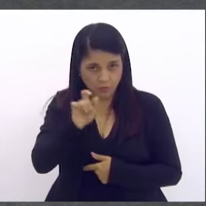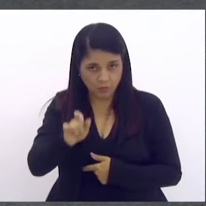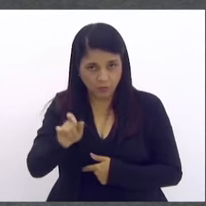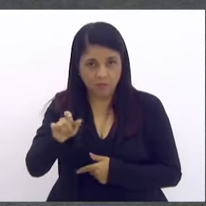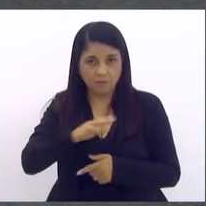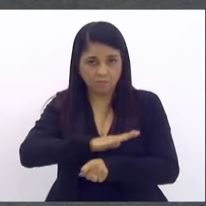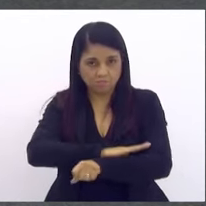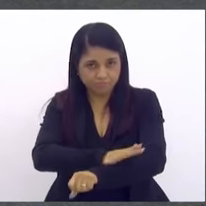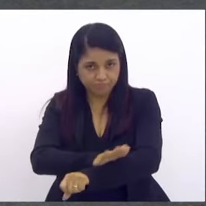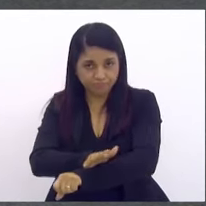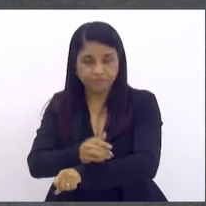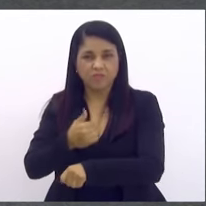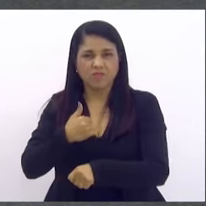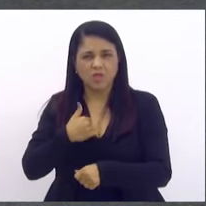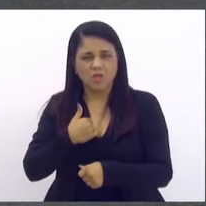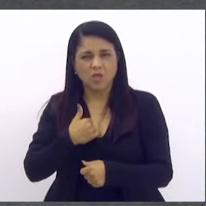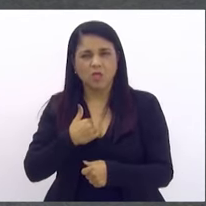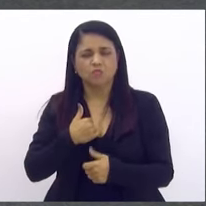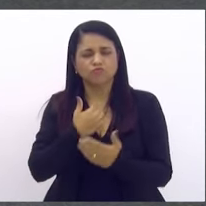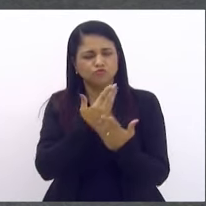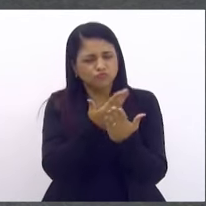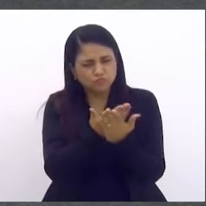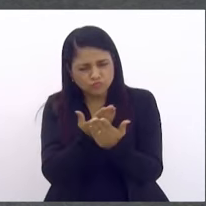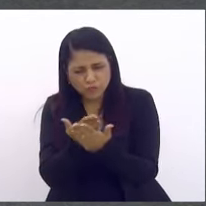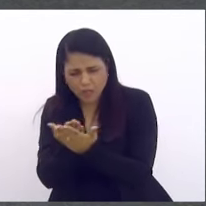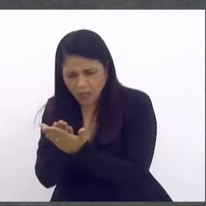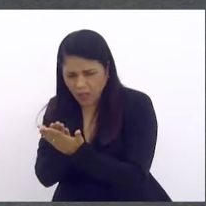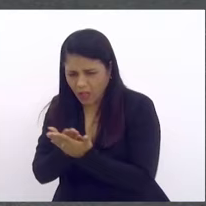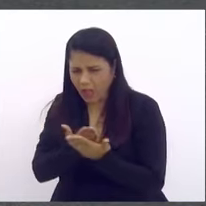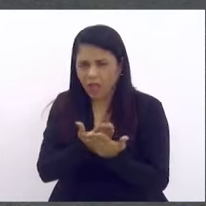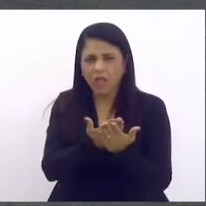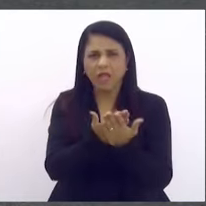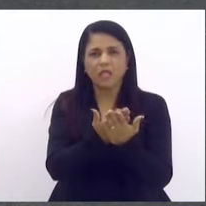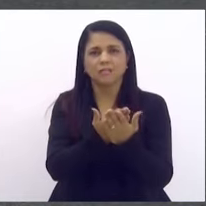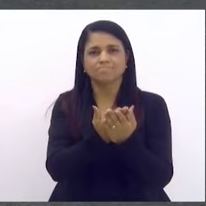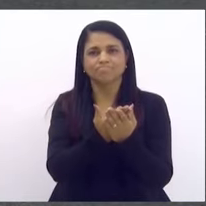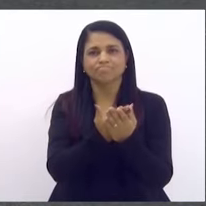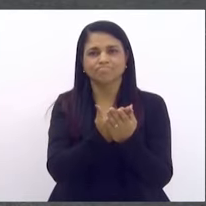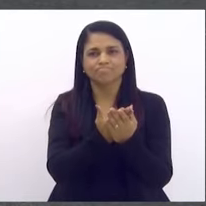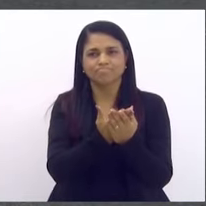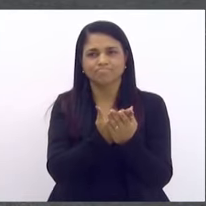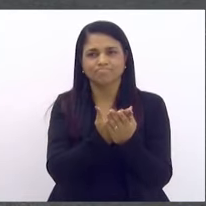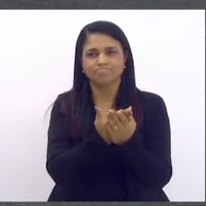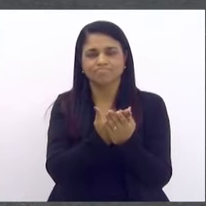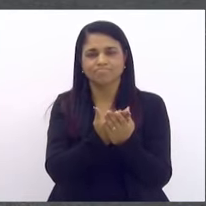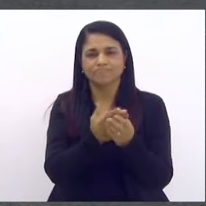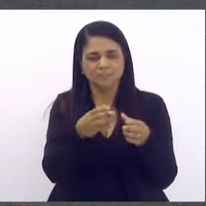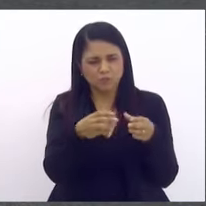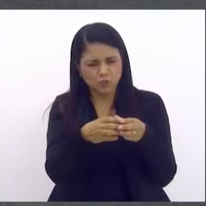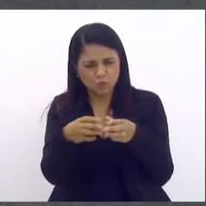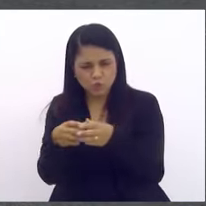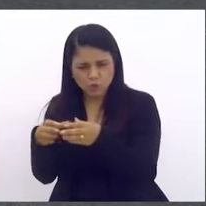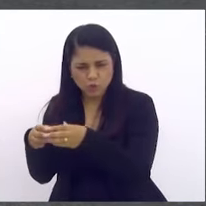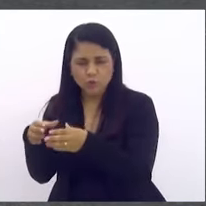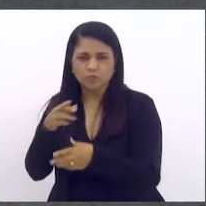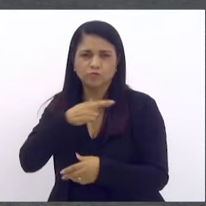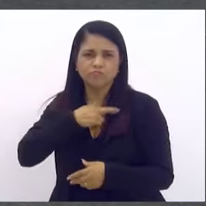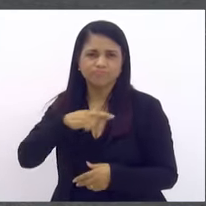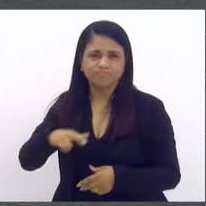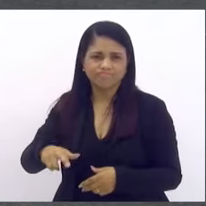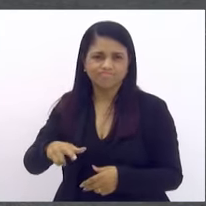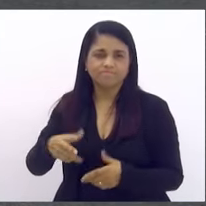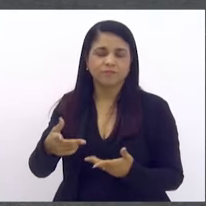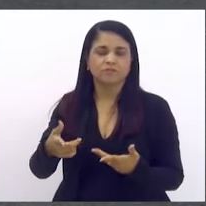e eu acabei me dedicando muito ao estudo dessas faes da intolerância do preconceito são várias